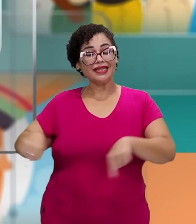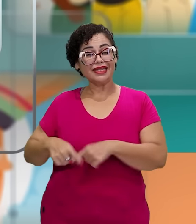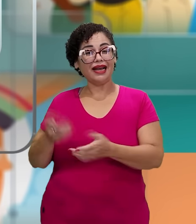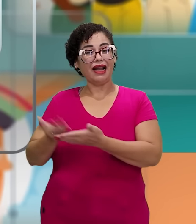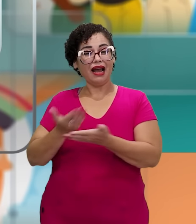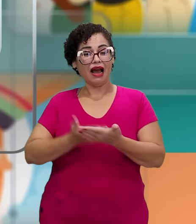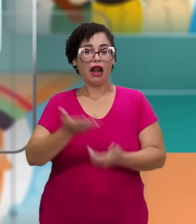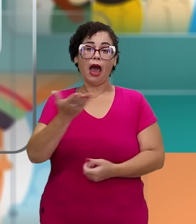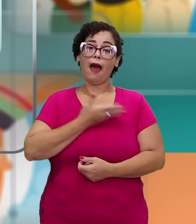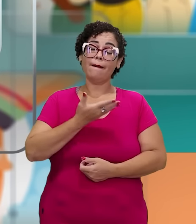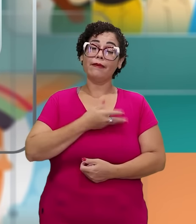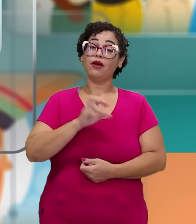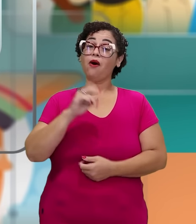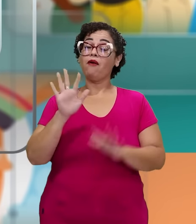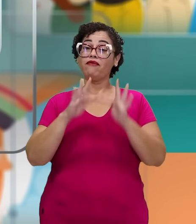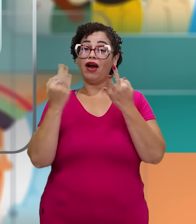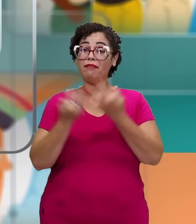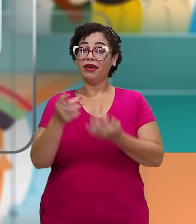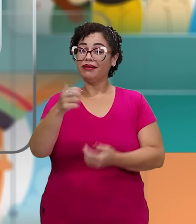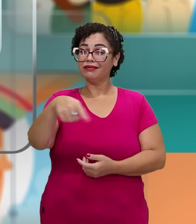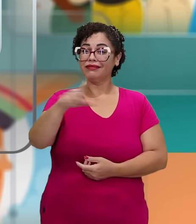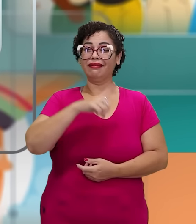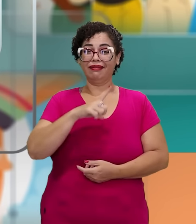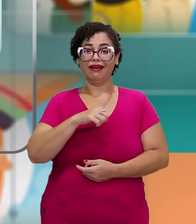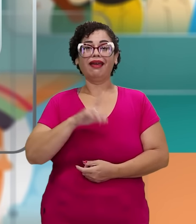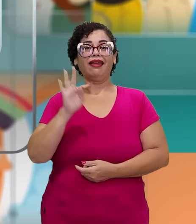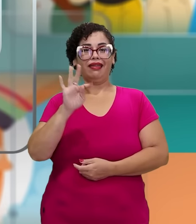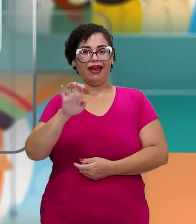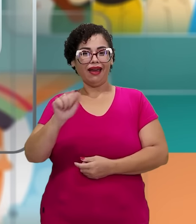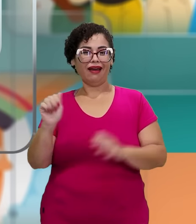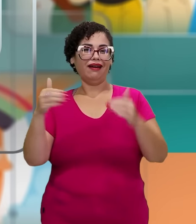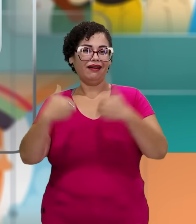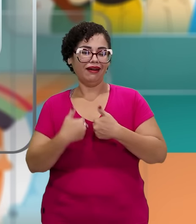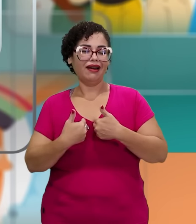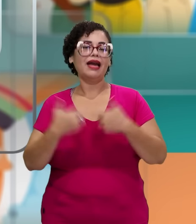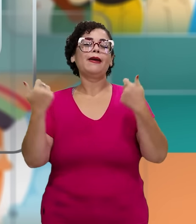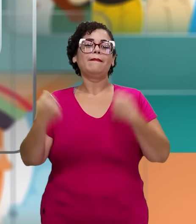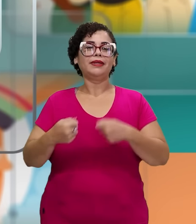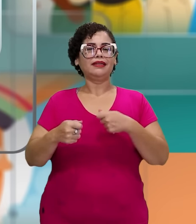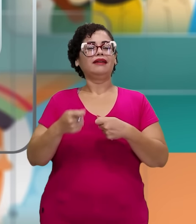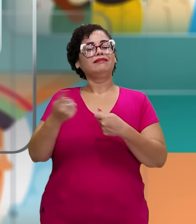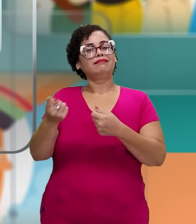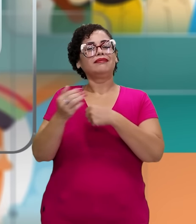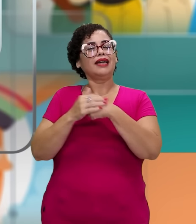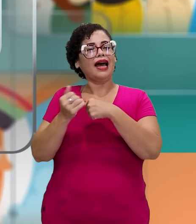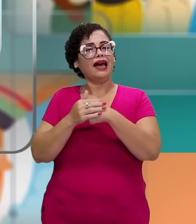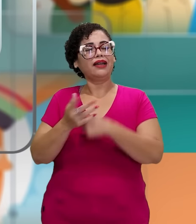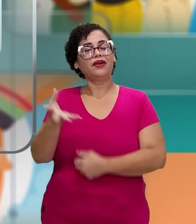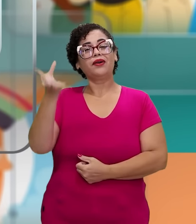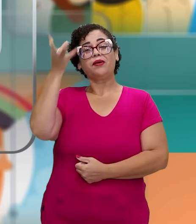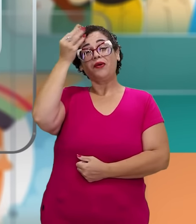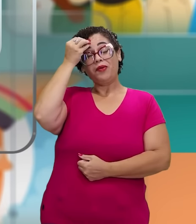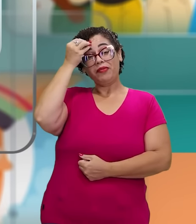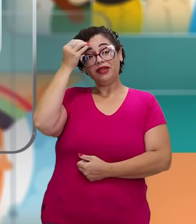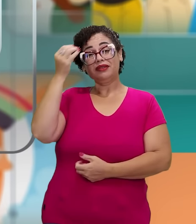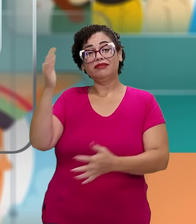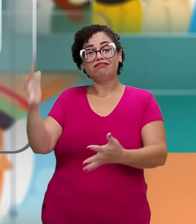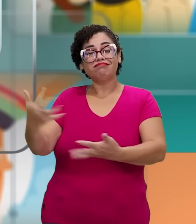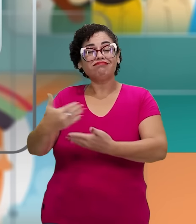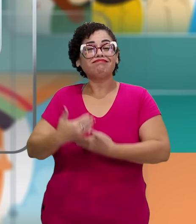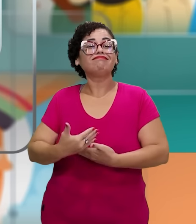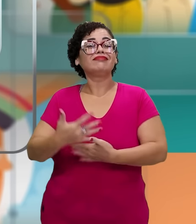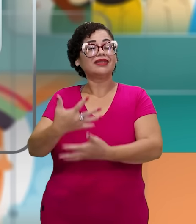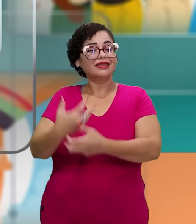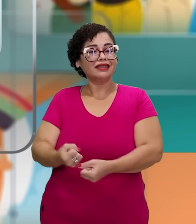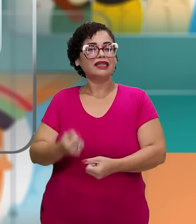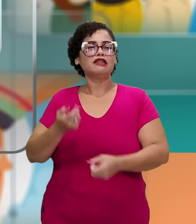amigo familiar de um indivíduo com tea se faz necessário o carinho a compreensão o acolhimento e